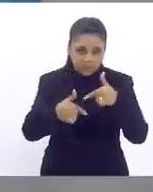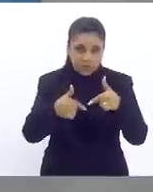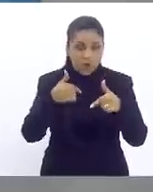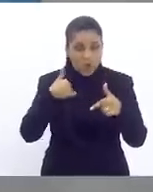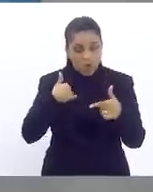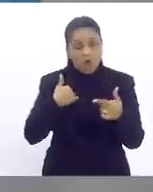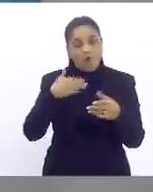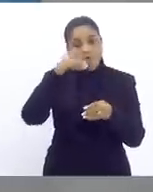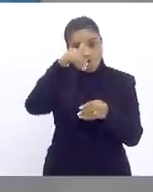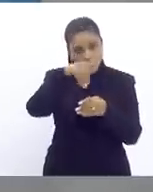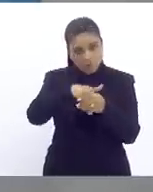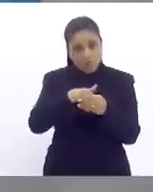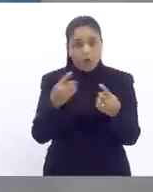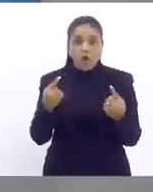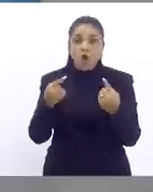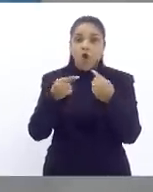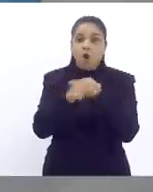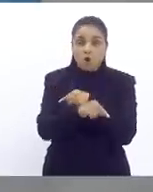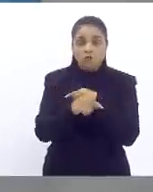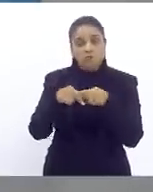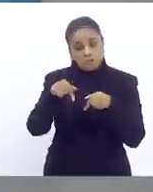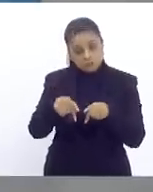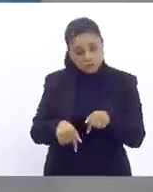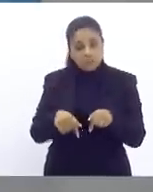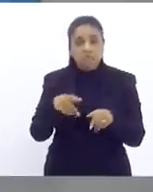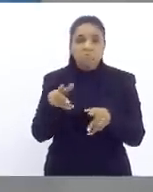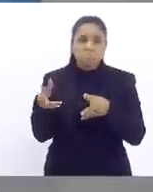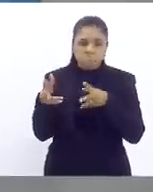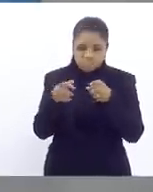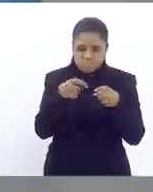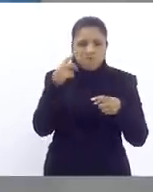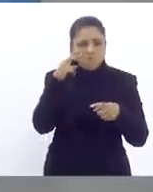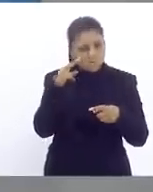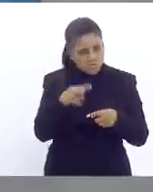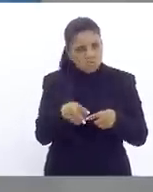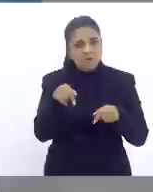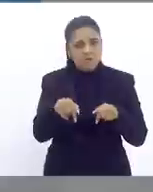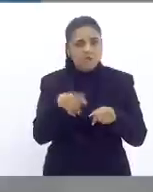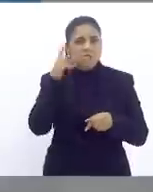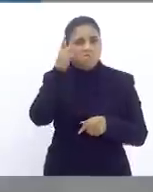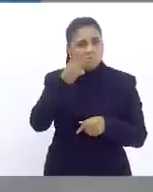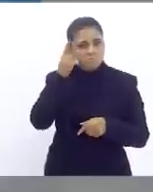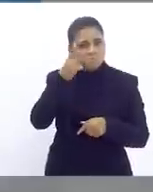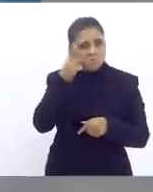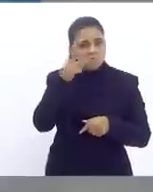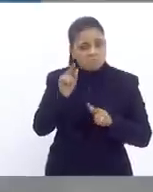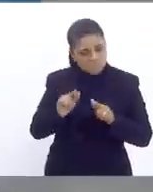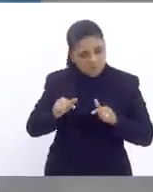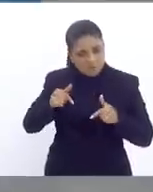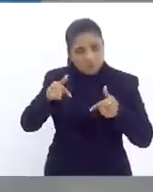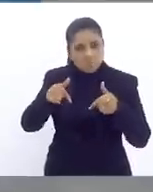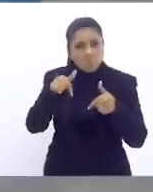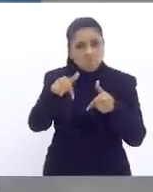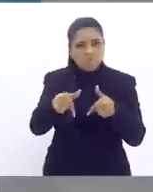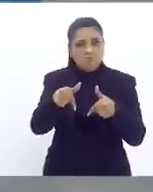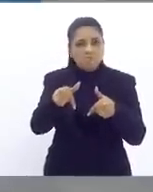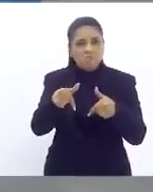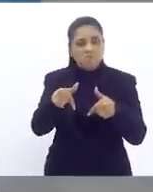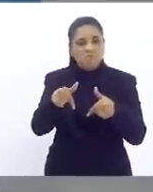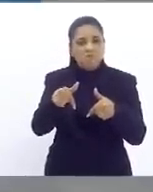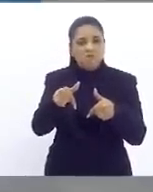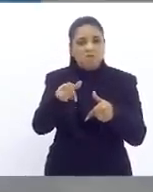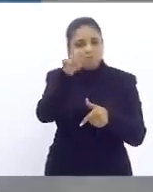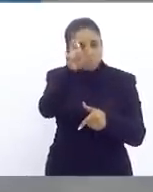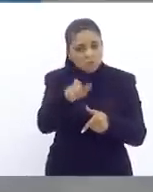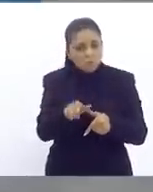a taxa só mais vi aqui parlamentares né que entendemos que esse gesto feito aquele que